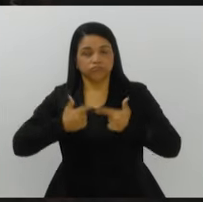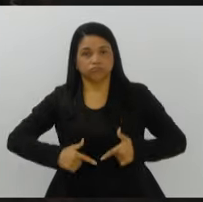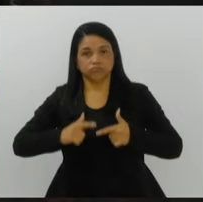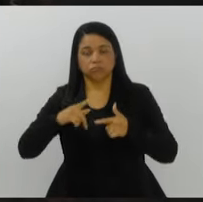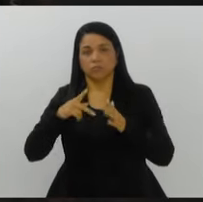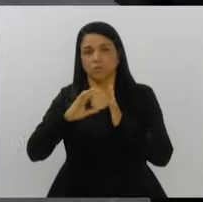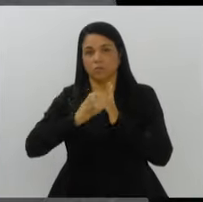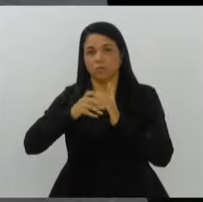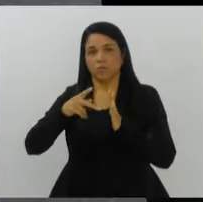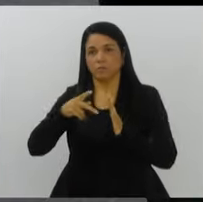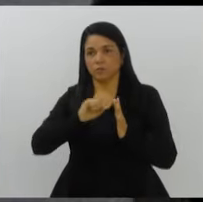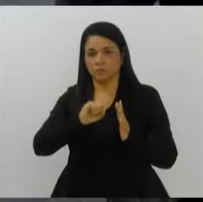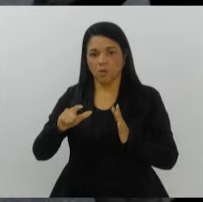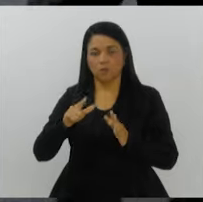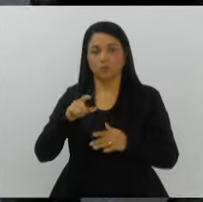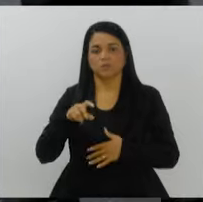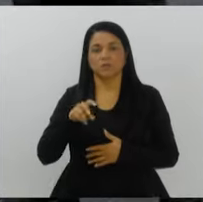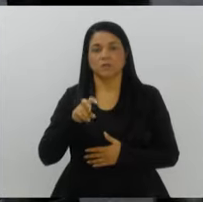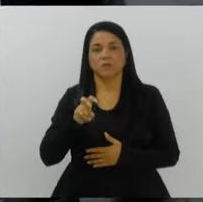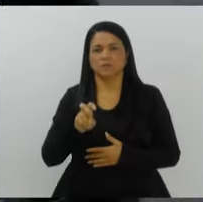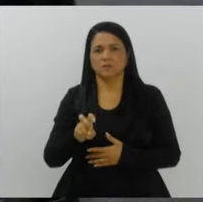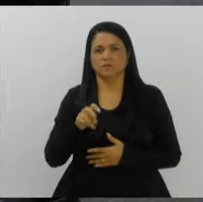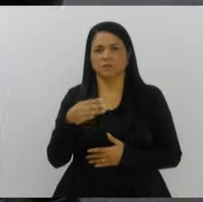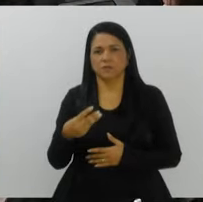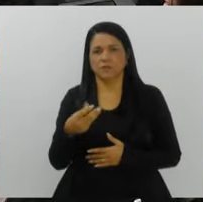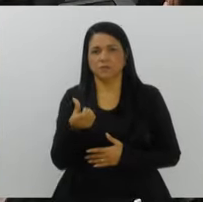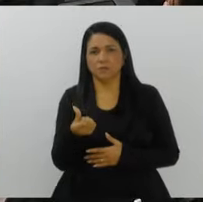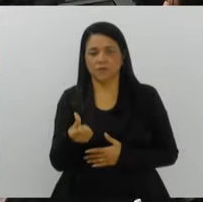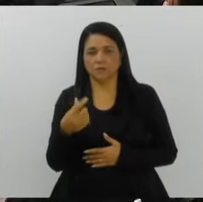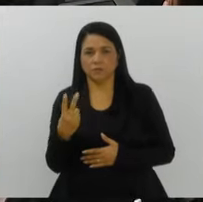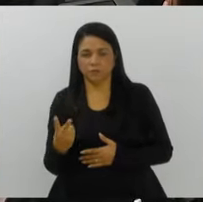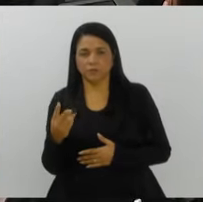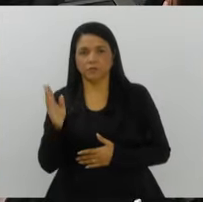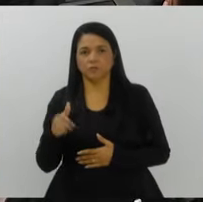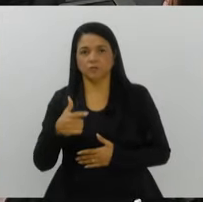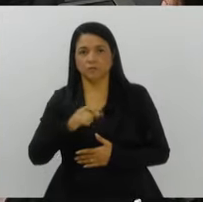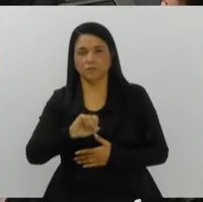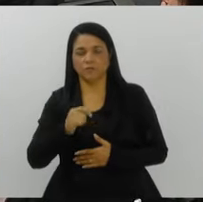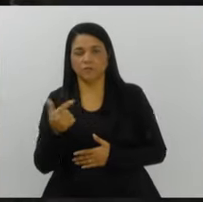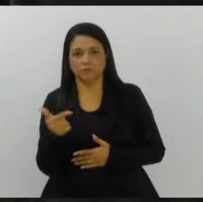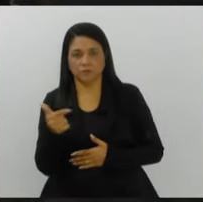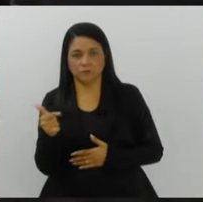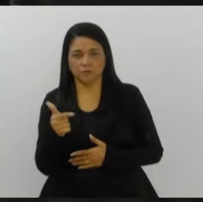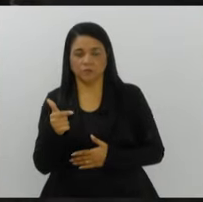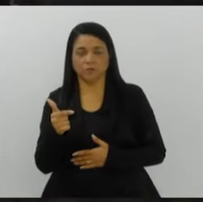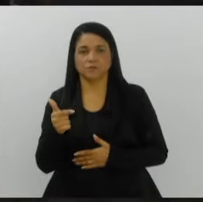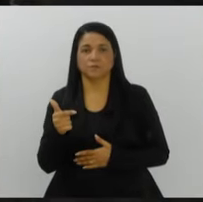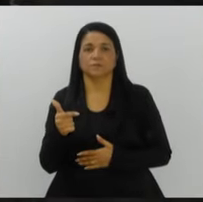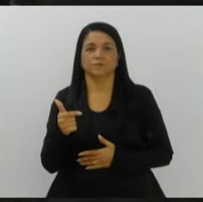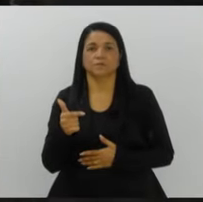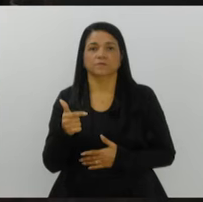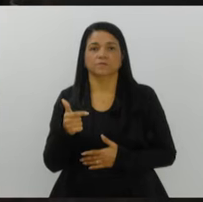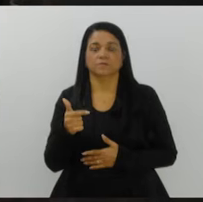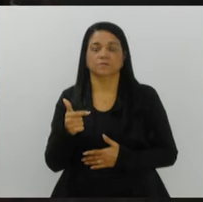PL 5362-2022. Abstenção do projeto